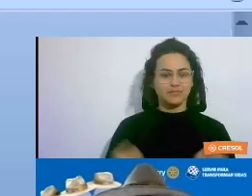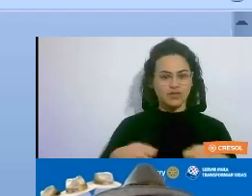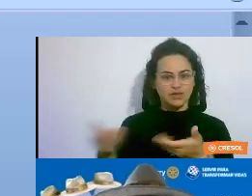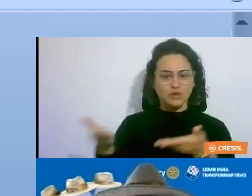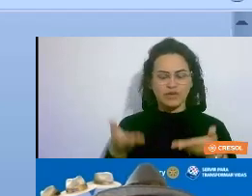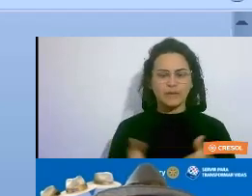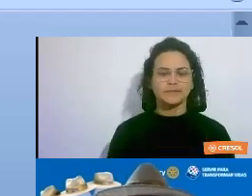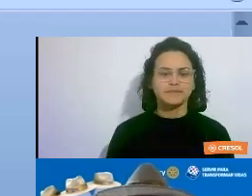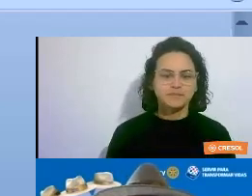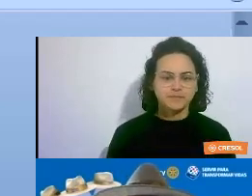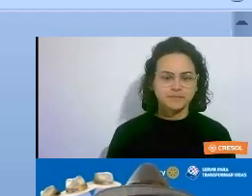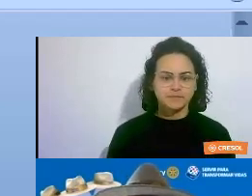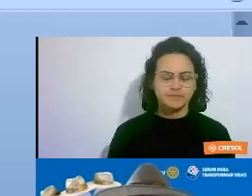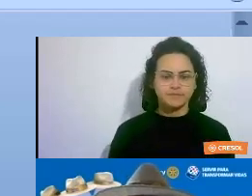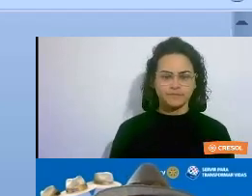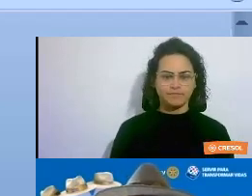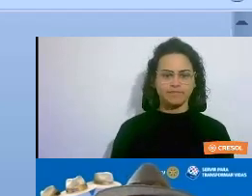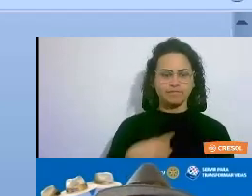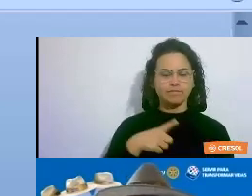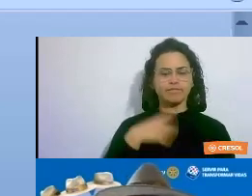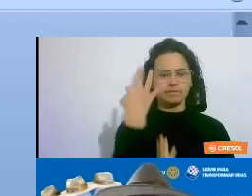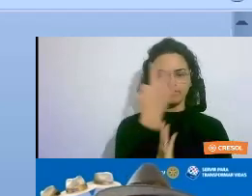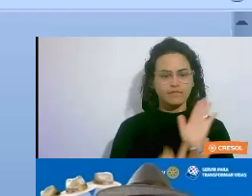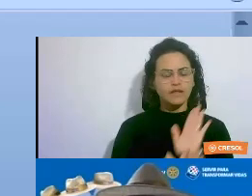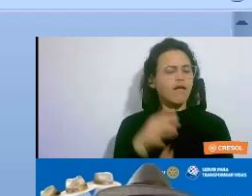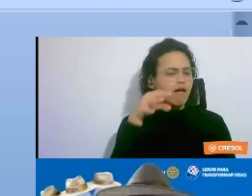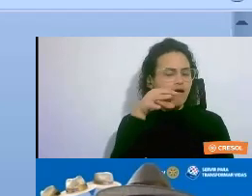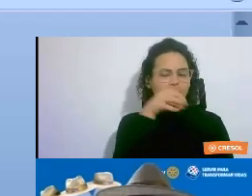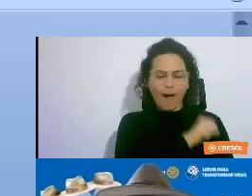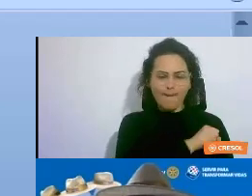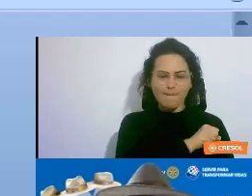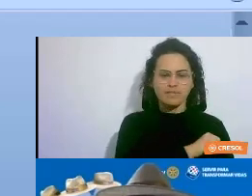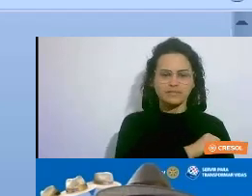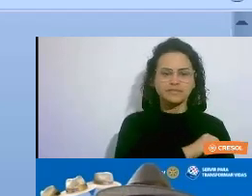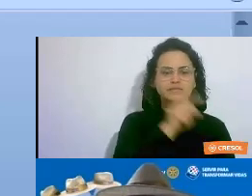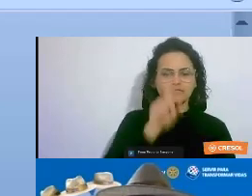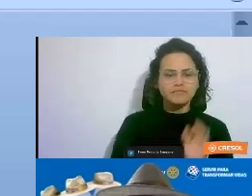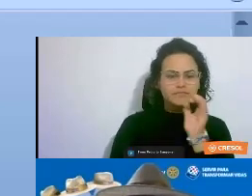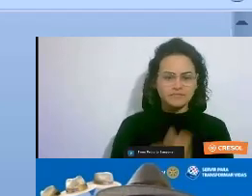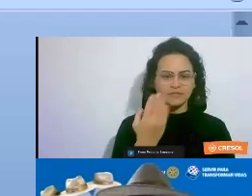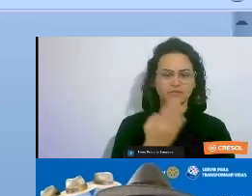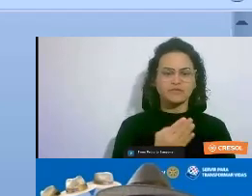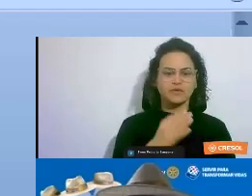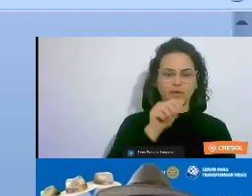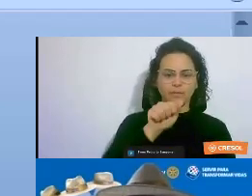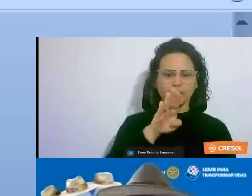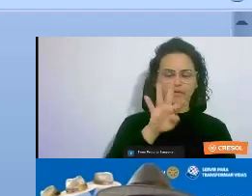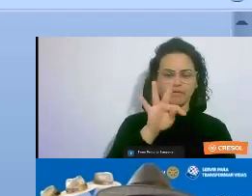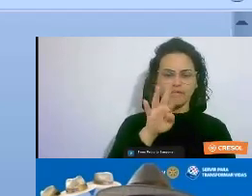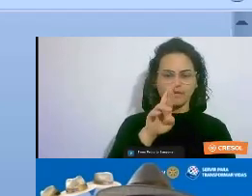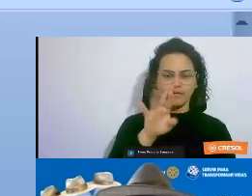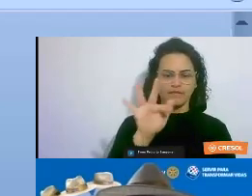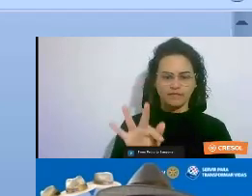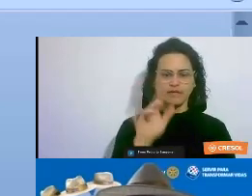Eu trouxe aqui somente um texto bem rapidinho, né, que é o fundador da BTRF, o Alfredo Pretoni,